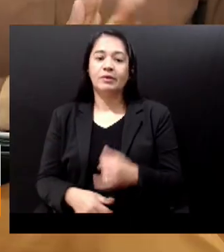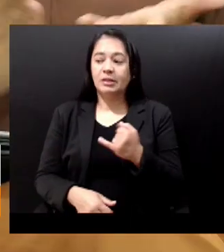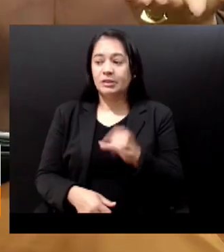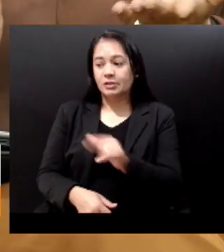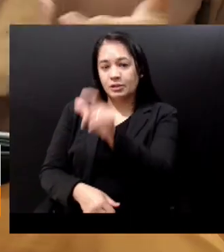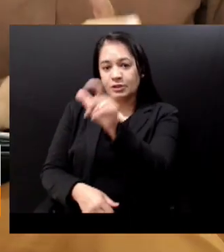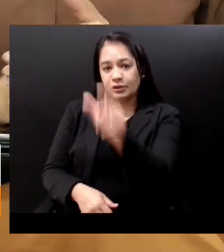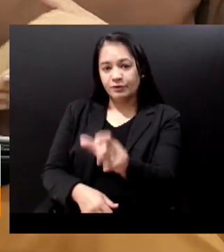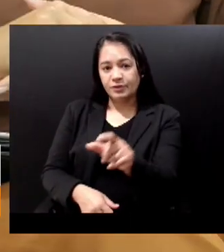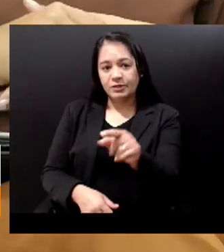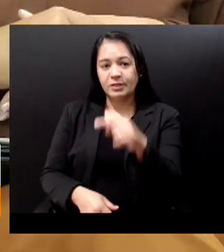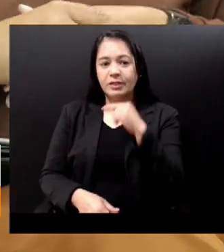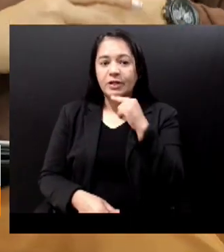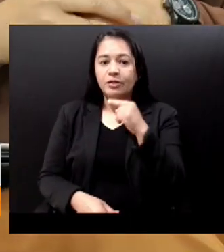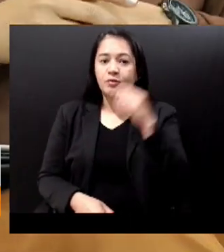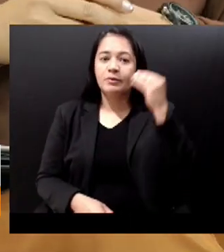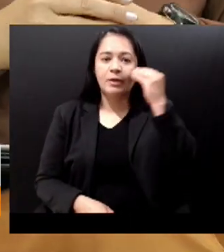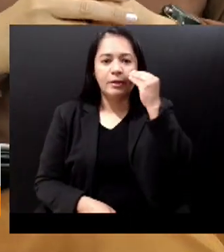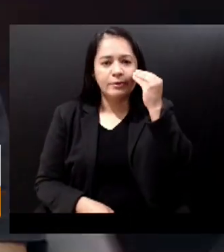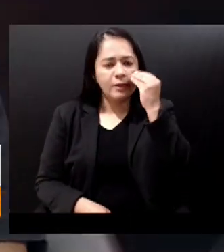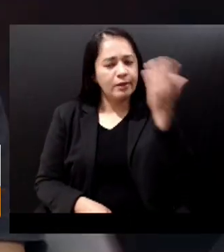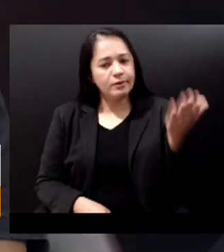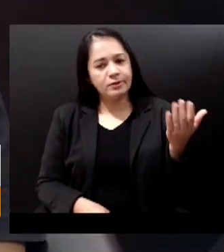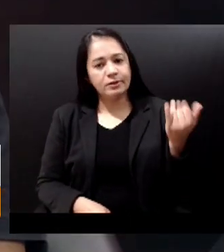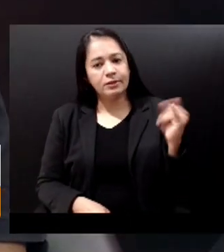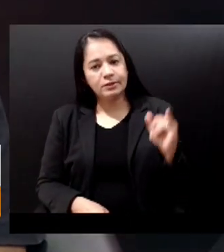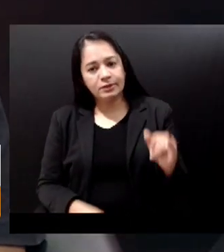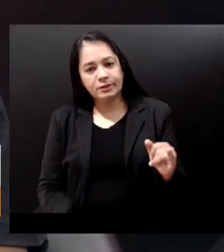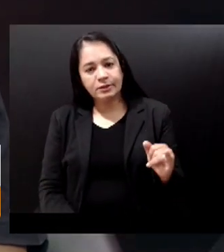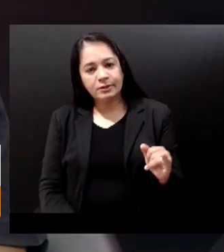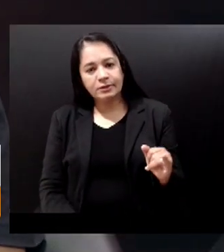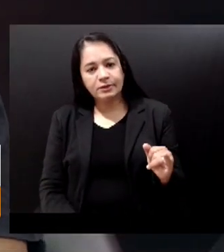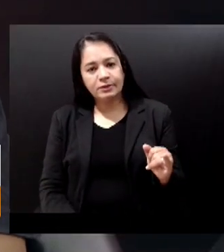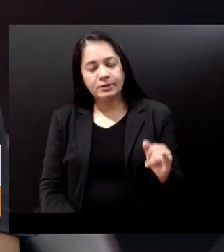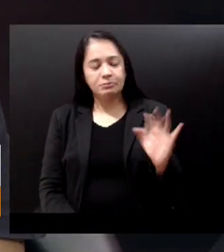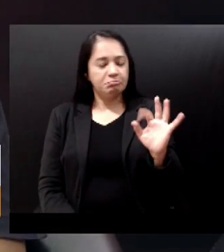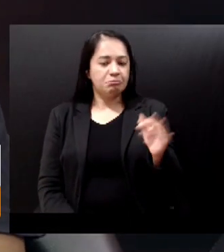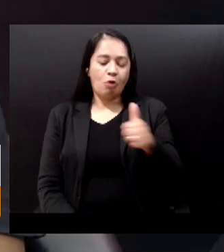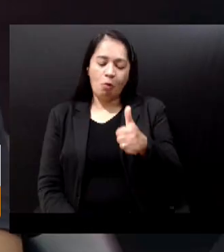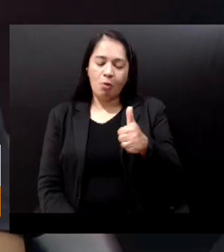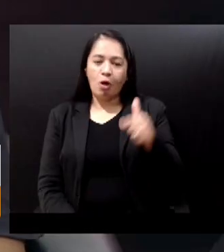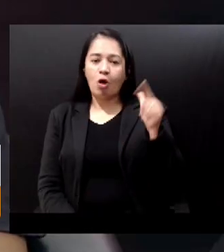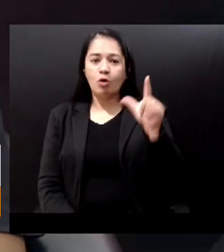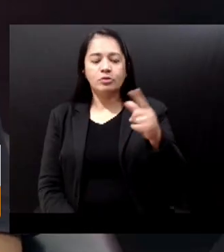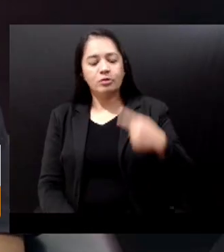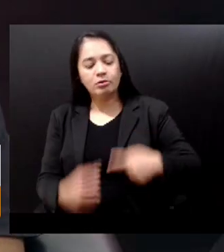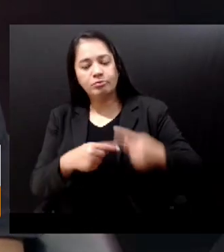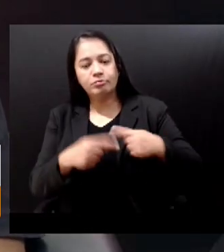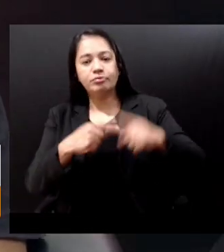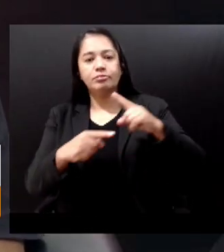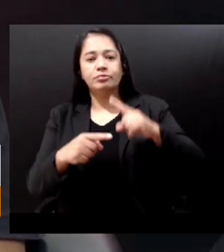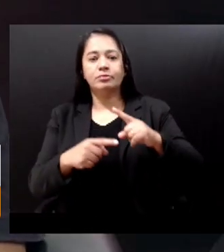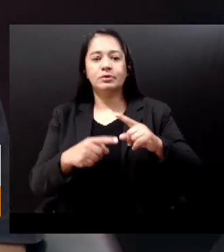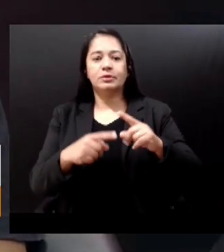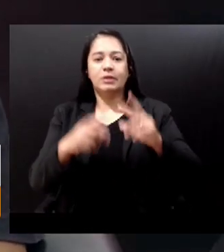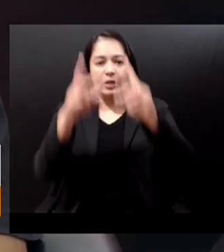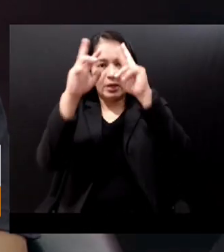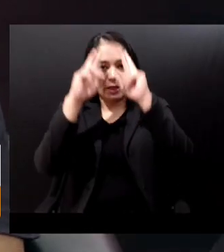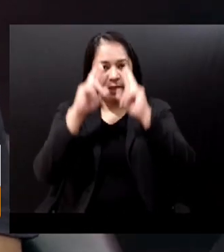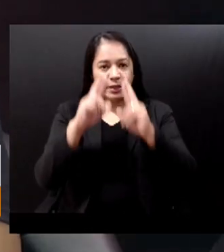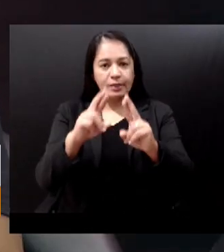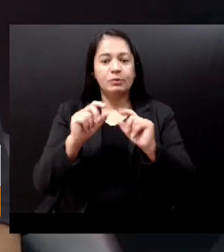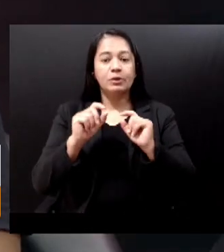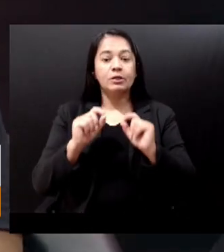Se deu certo, a gente consegue fluir um pouquinho, respeitando uhum, sempre o que a gente chama na educação física